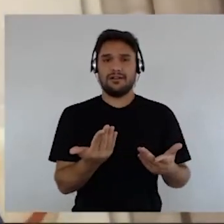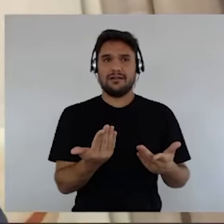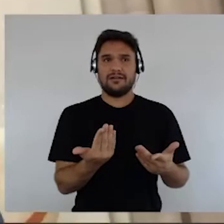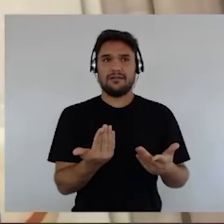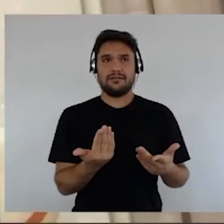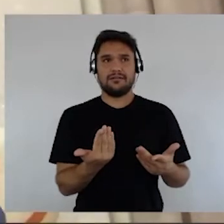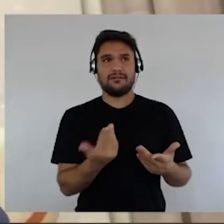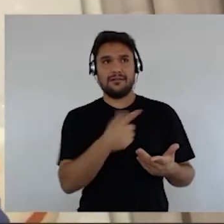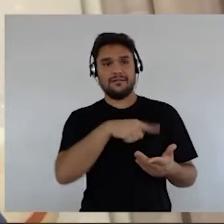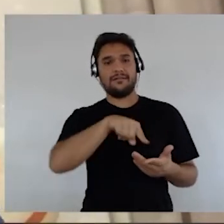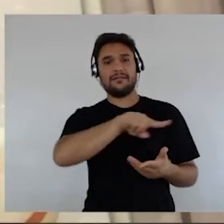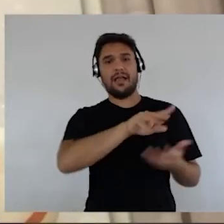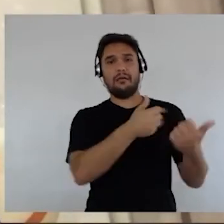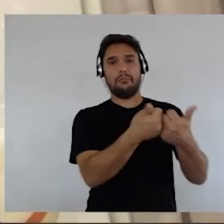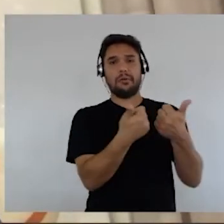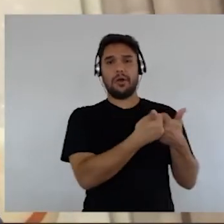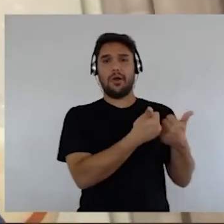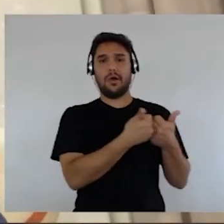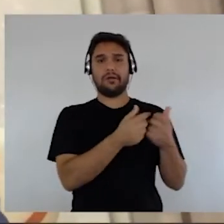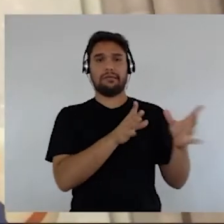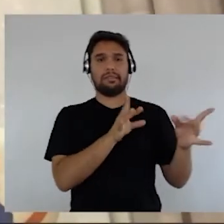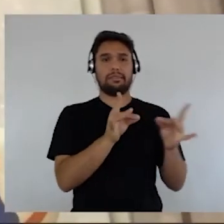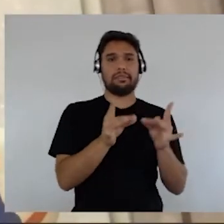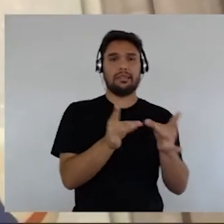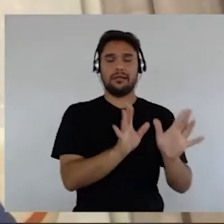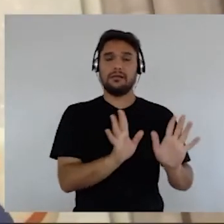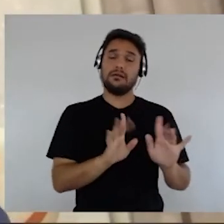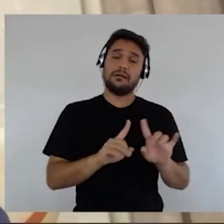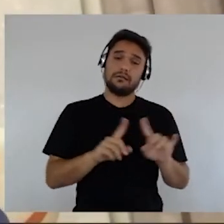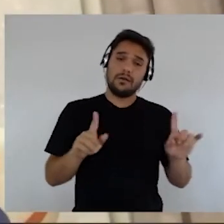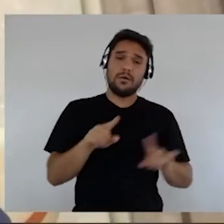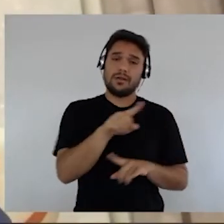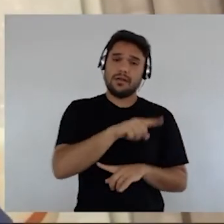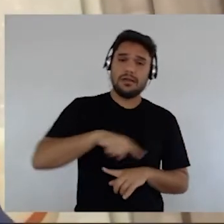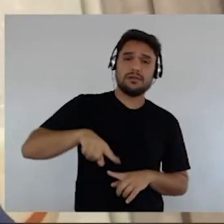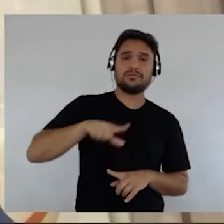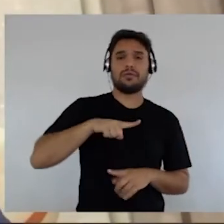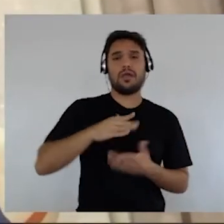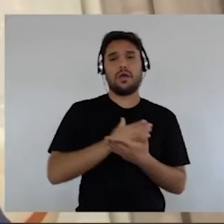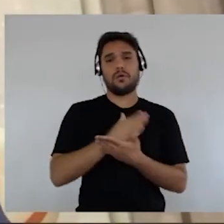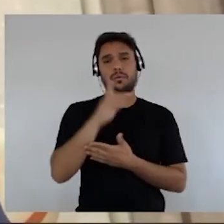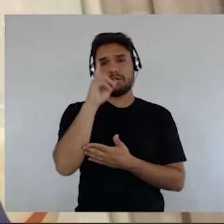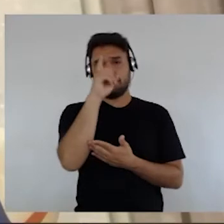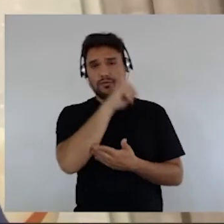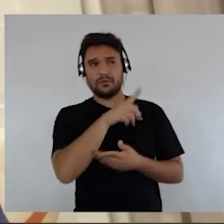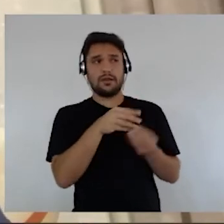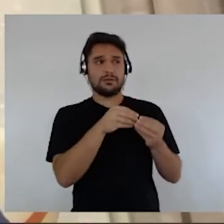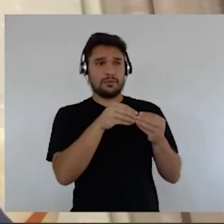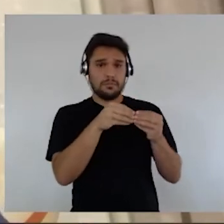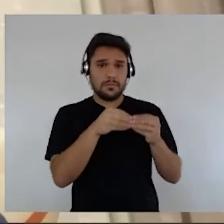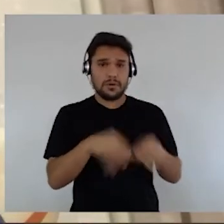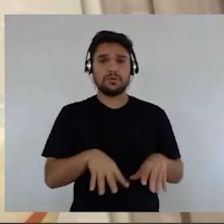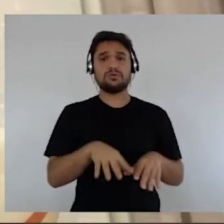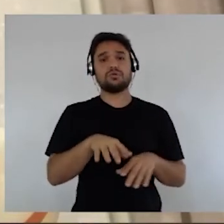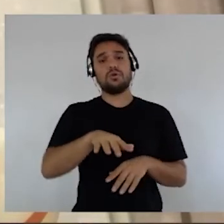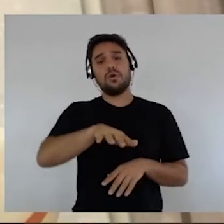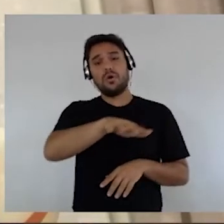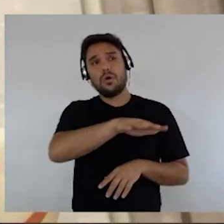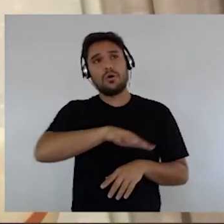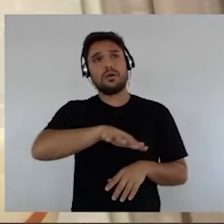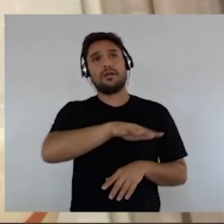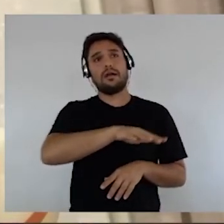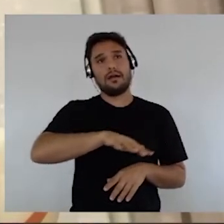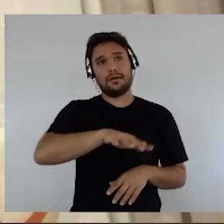estarem próximos fisicamente. Então, há uma série de dificuldades que afetaram muito mais de perto outros negócios,